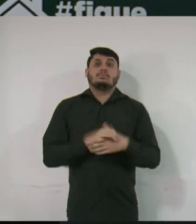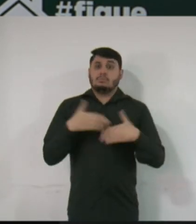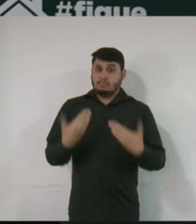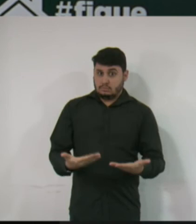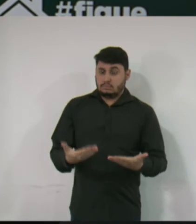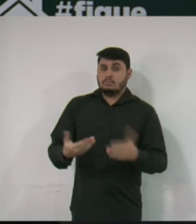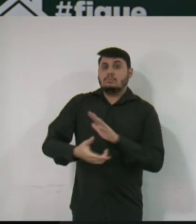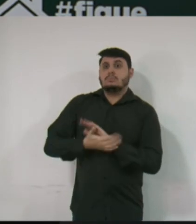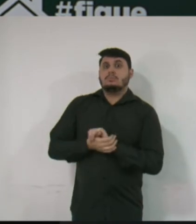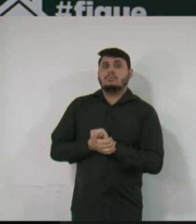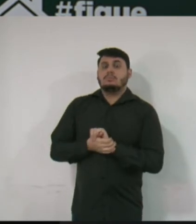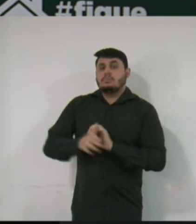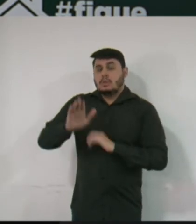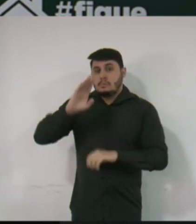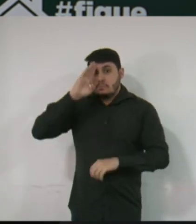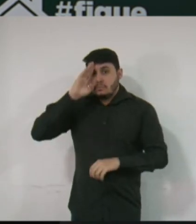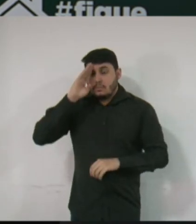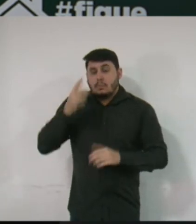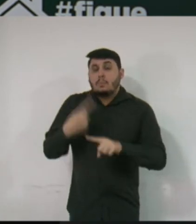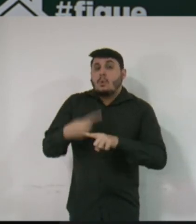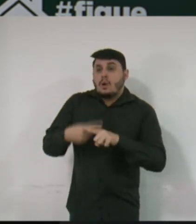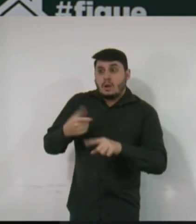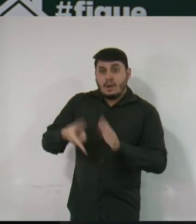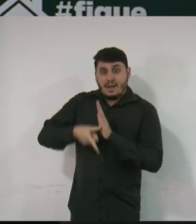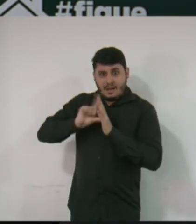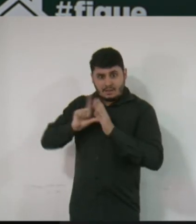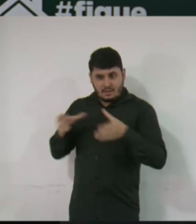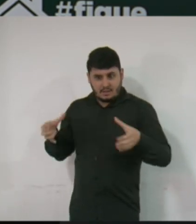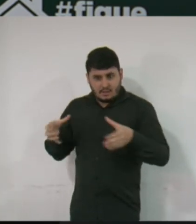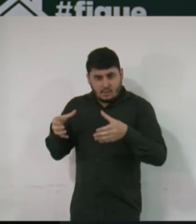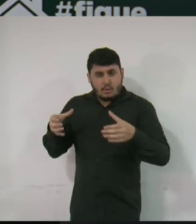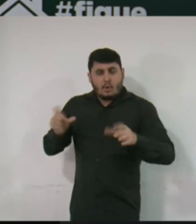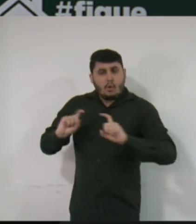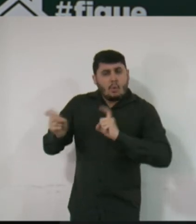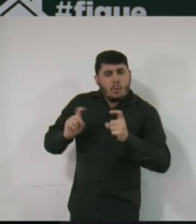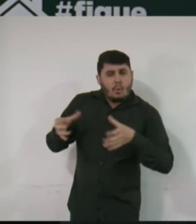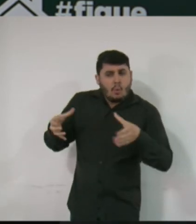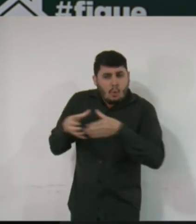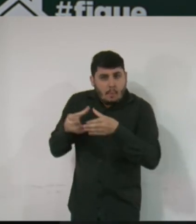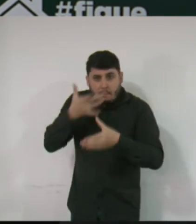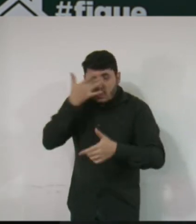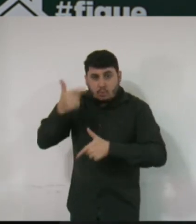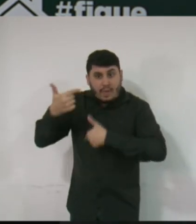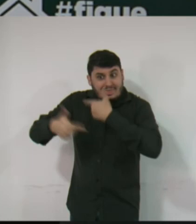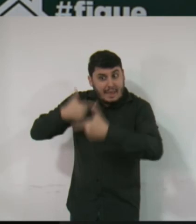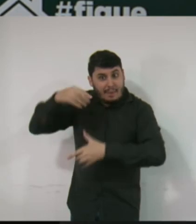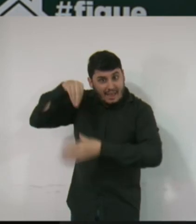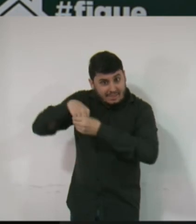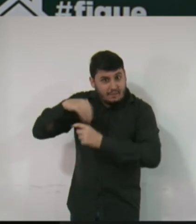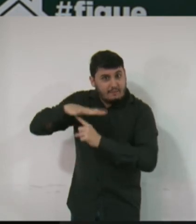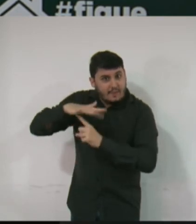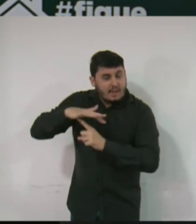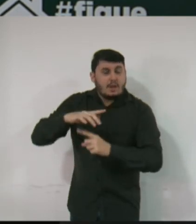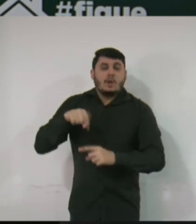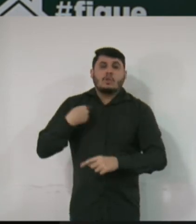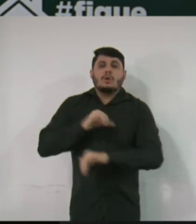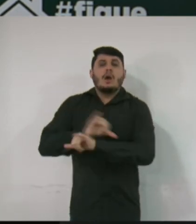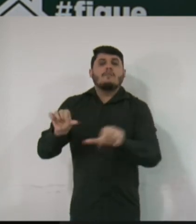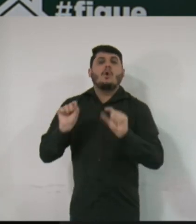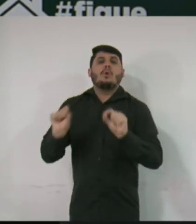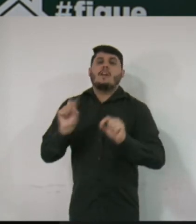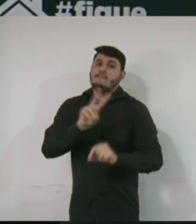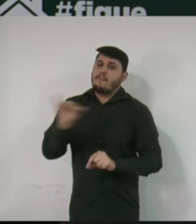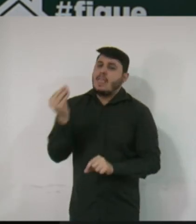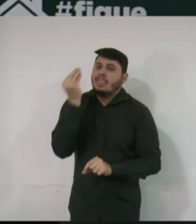principais atores do Parque 18, foi explícito que a gente iria fazer os testes no Parque 18 para a retomada do